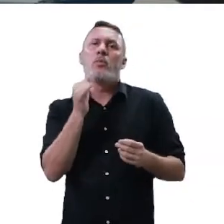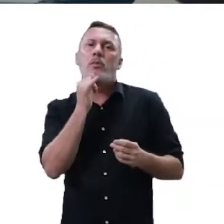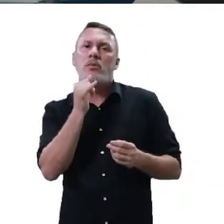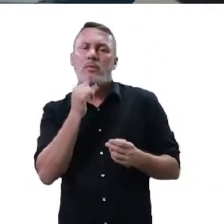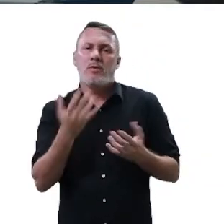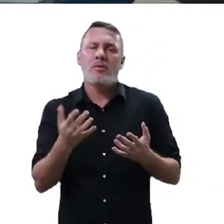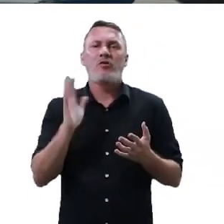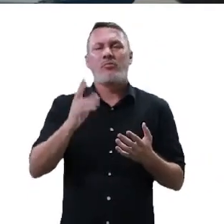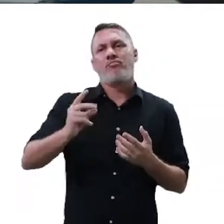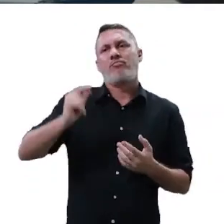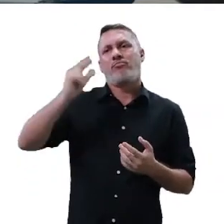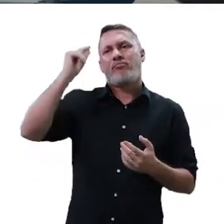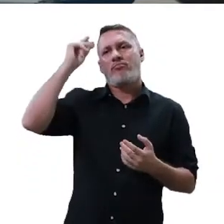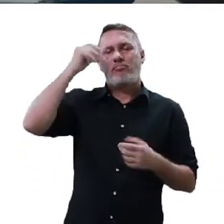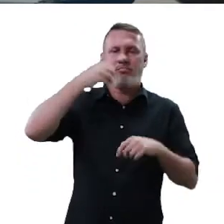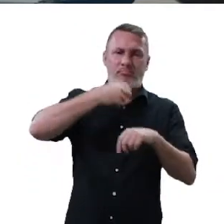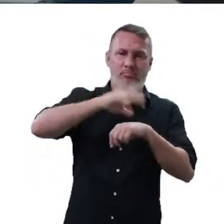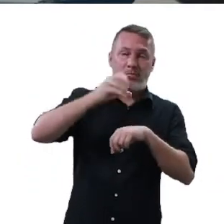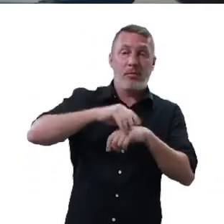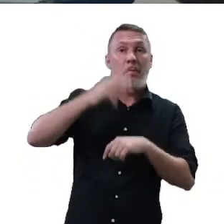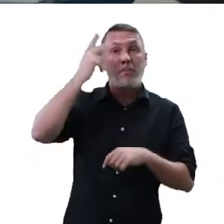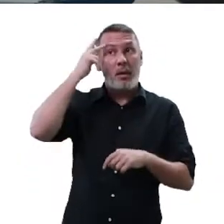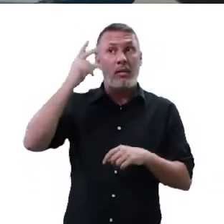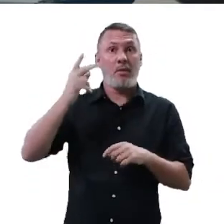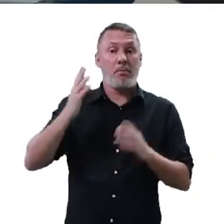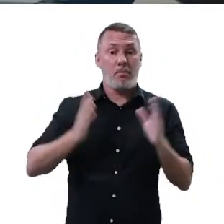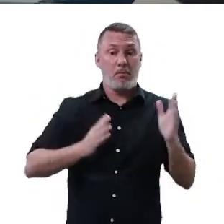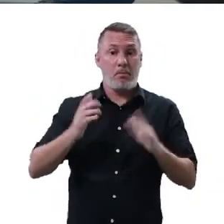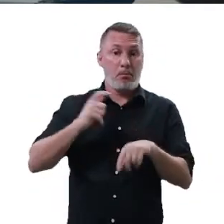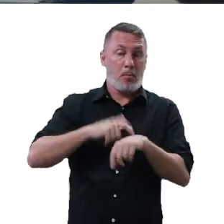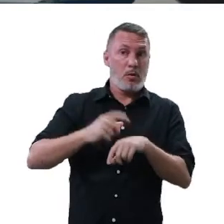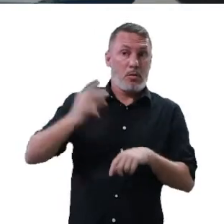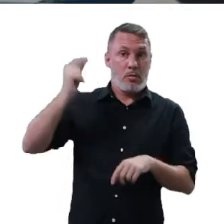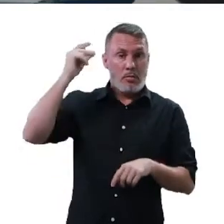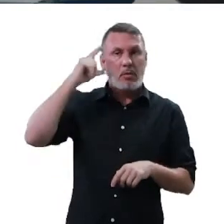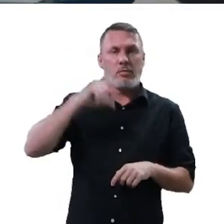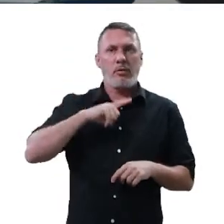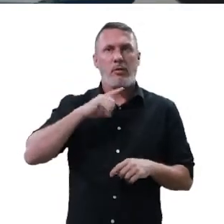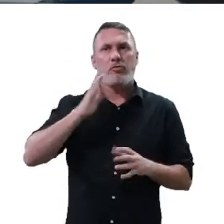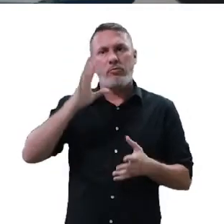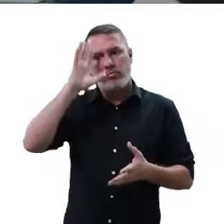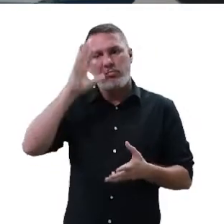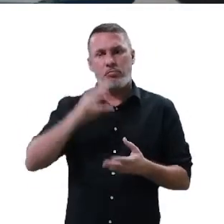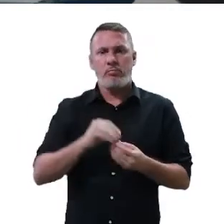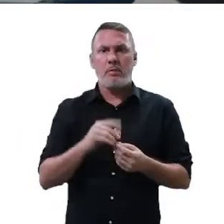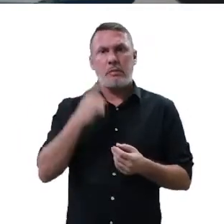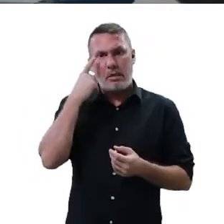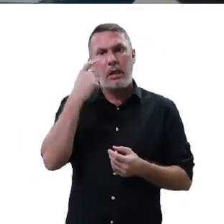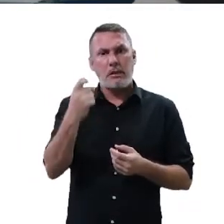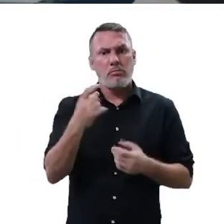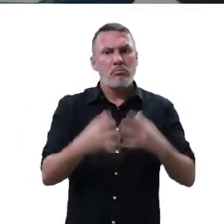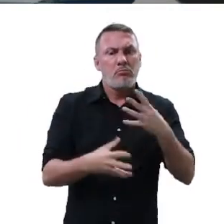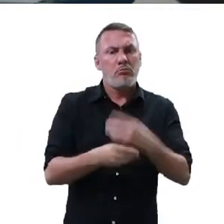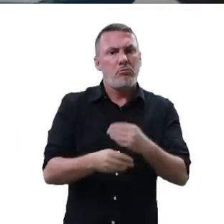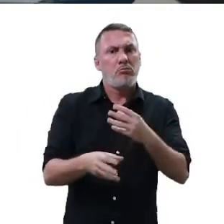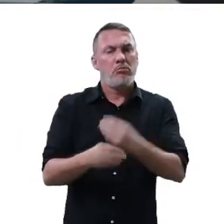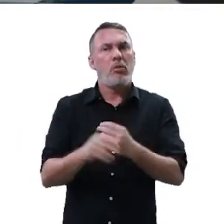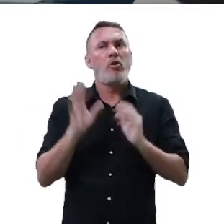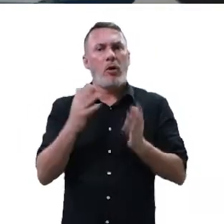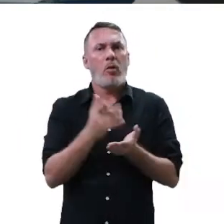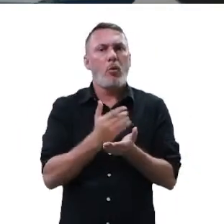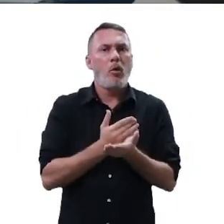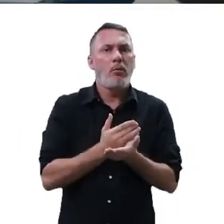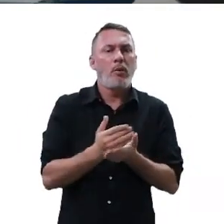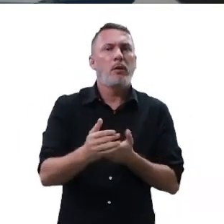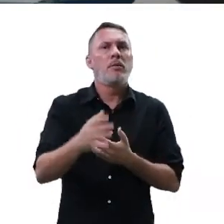pouco, digamos, já ultrapassada, mas para aquele período a gente está falando de uma compreensão